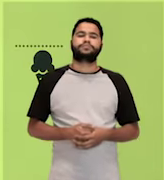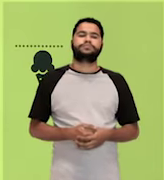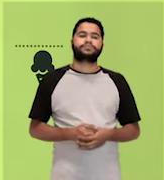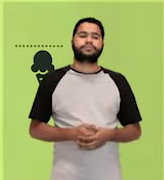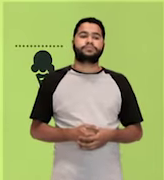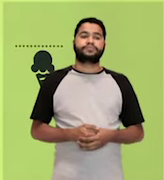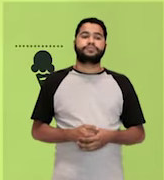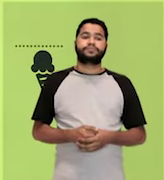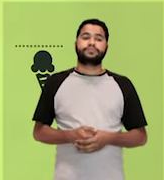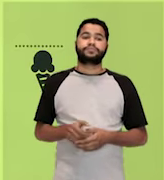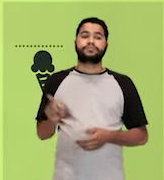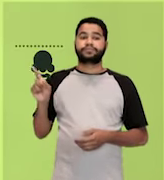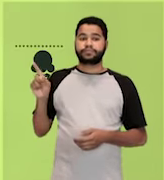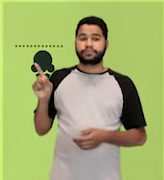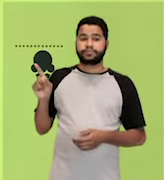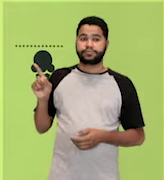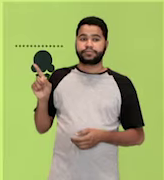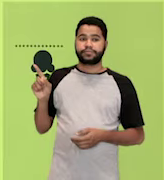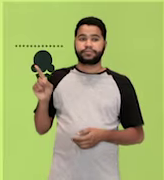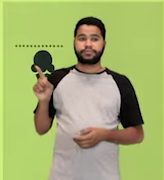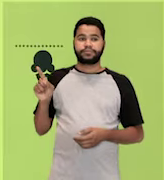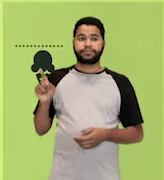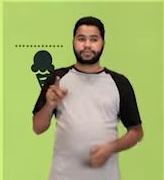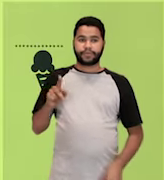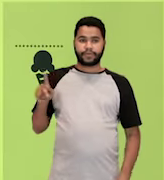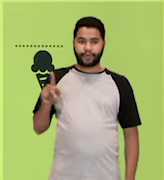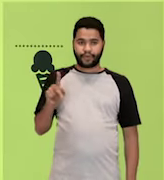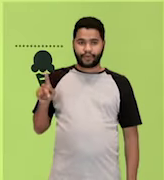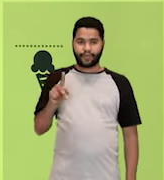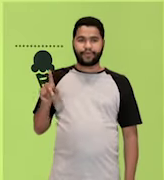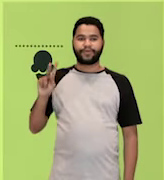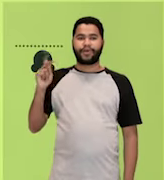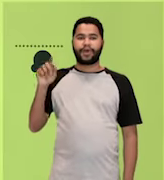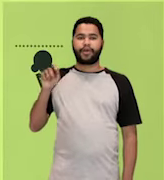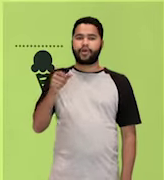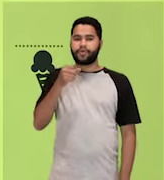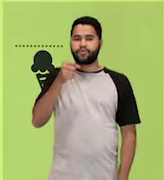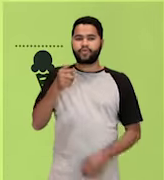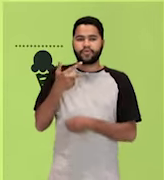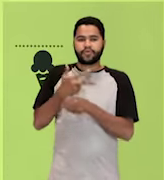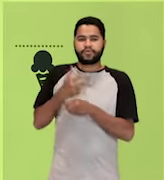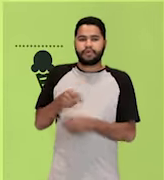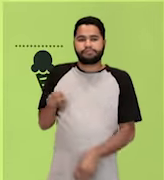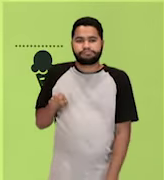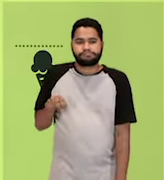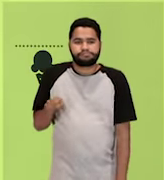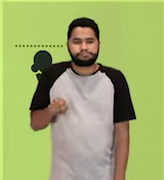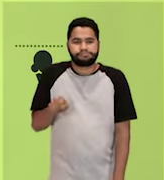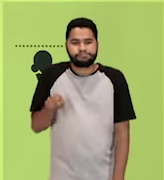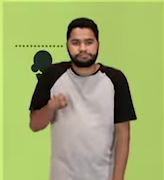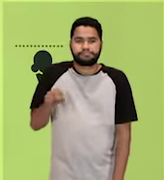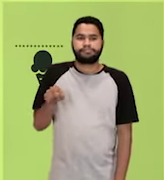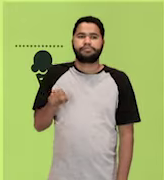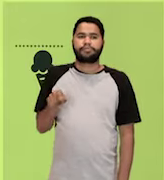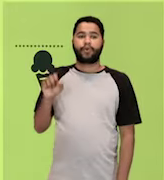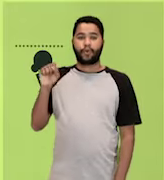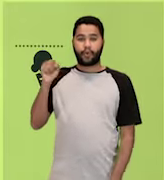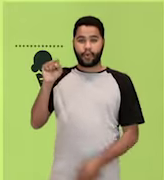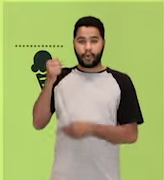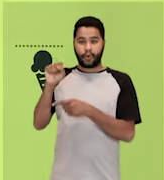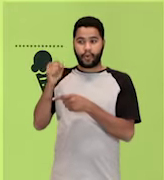5/12. Tá? O professor Haroldo, o idoso ali, ó, 1, 2, 3, 4, 5, 6, 7, 8.